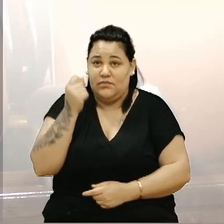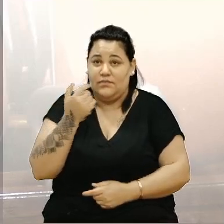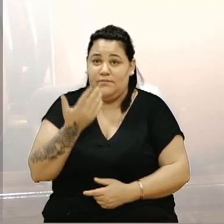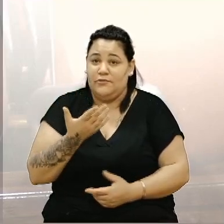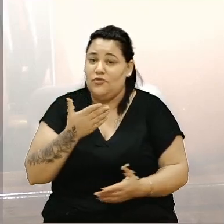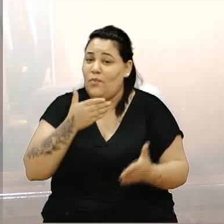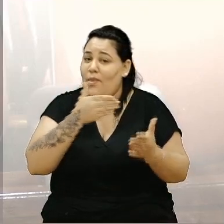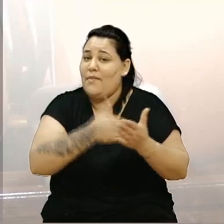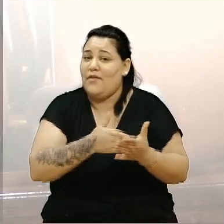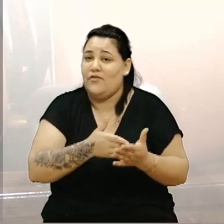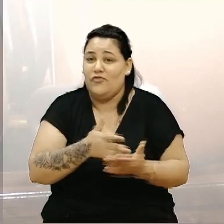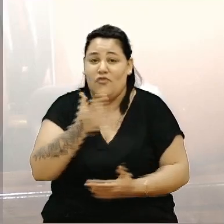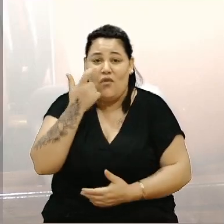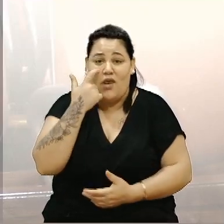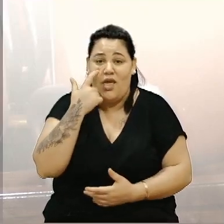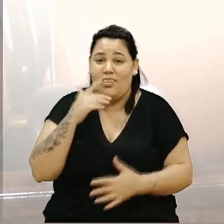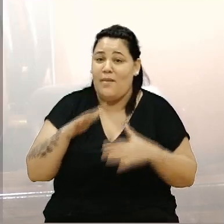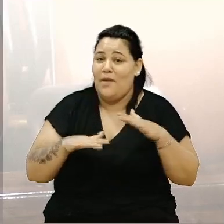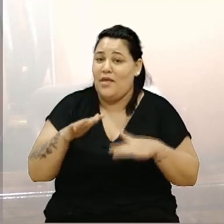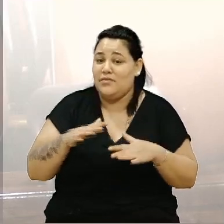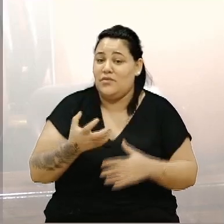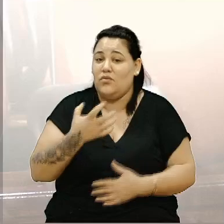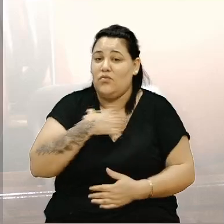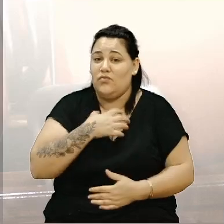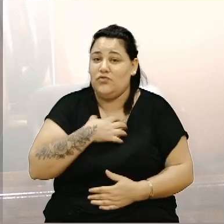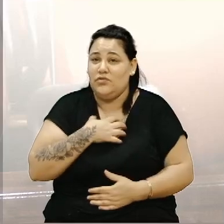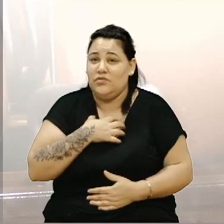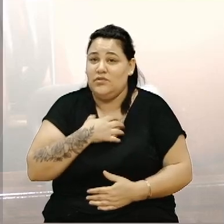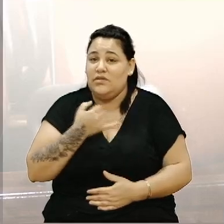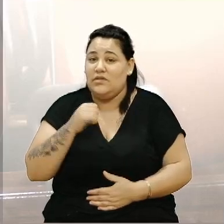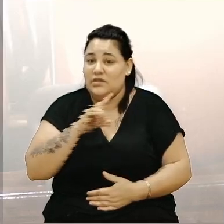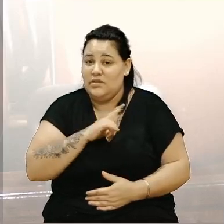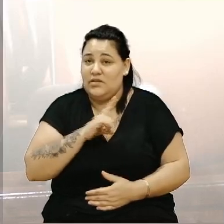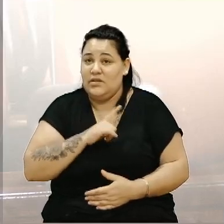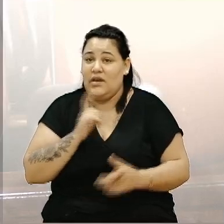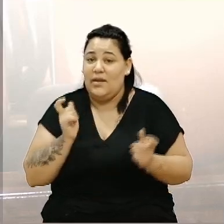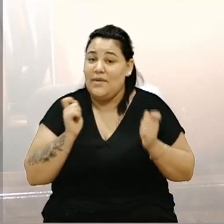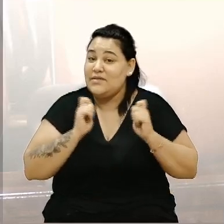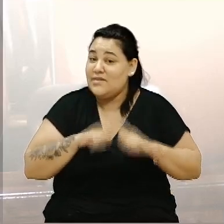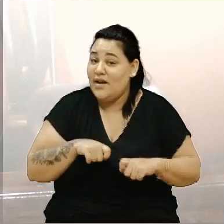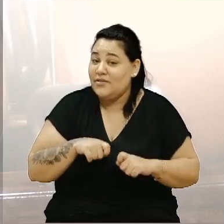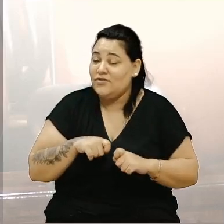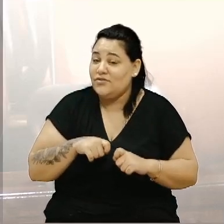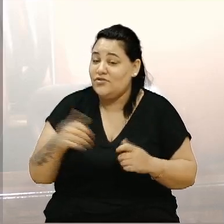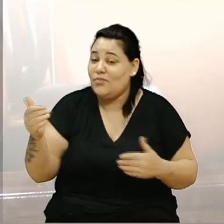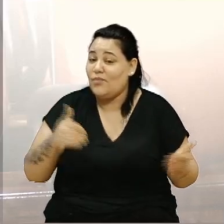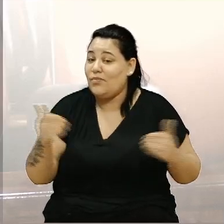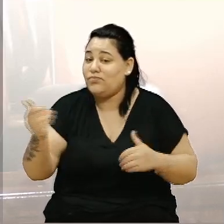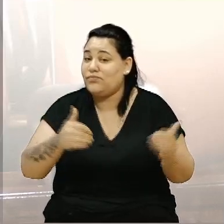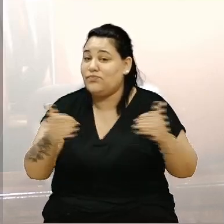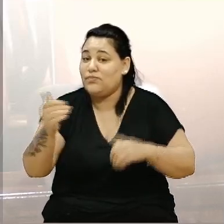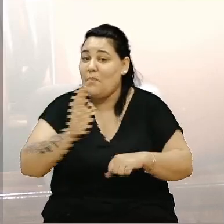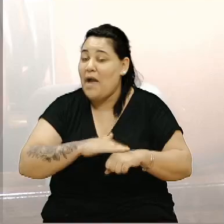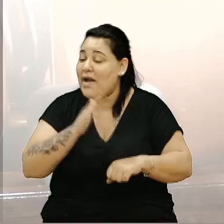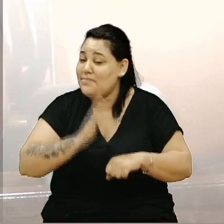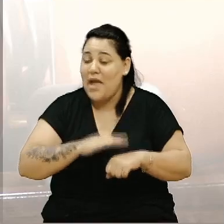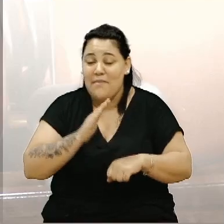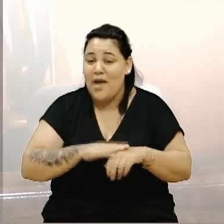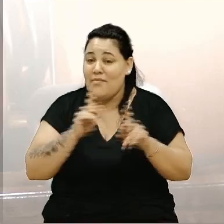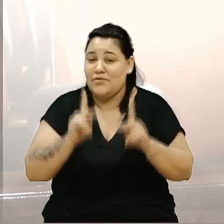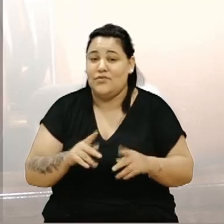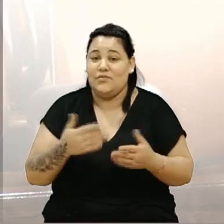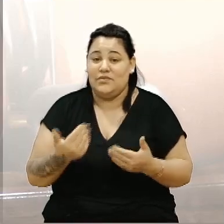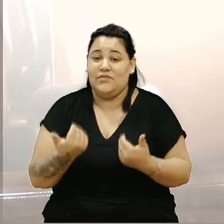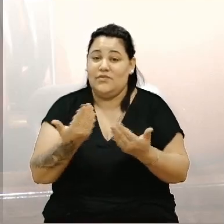botar na balança de que forma nós estamos acolhendo e se nós temos essa capacidade de acolher? Eu vou dar um exemplo, e eu acho que todo